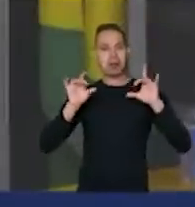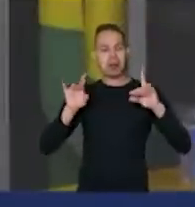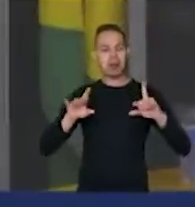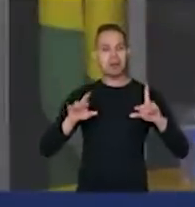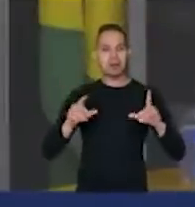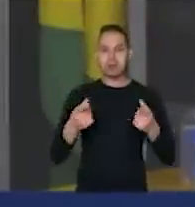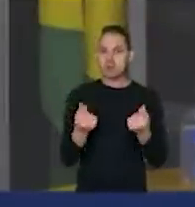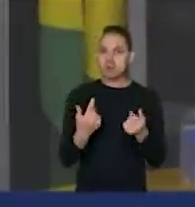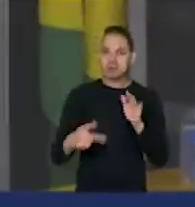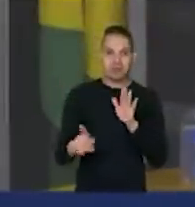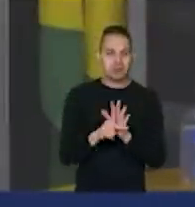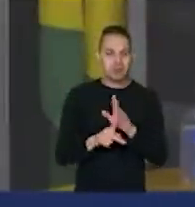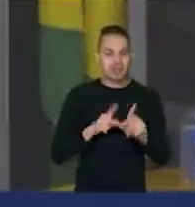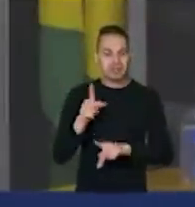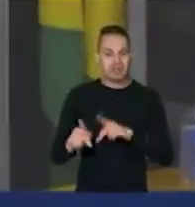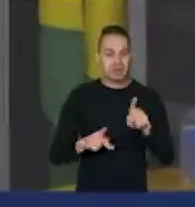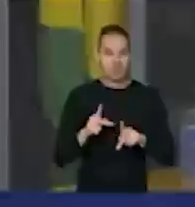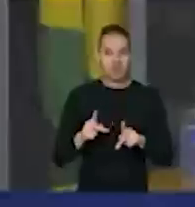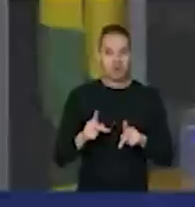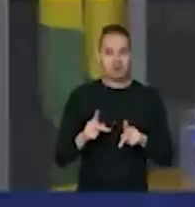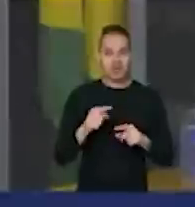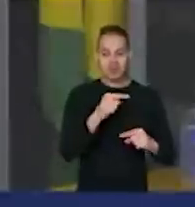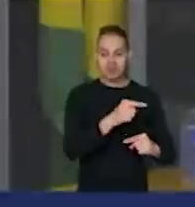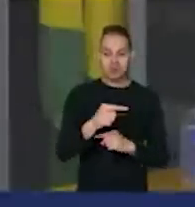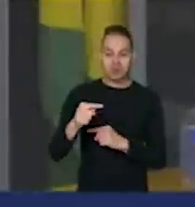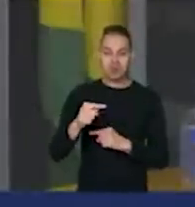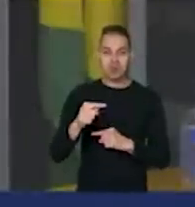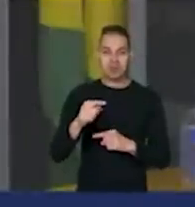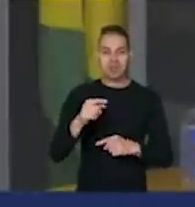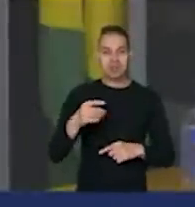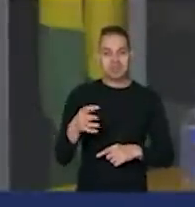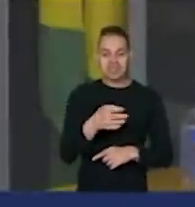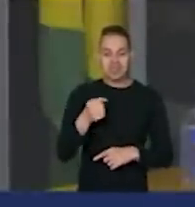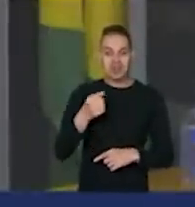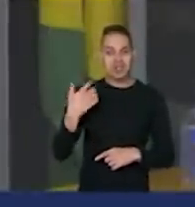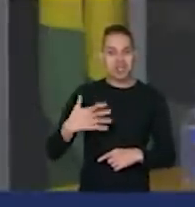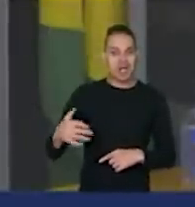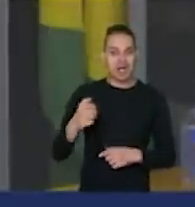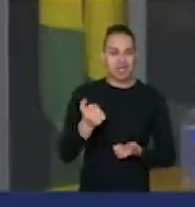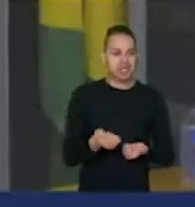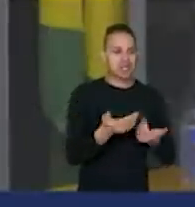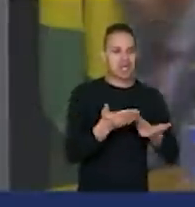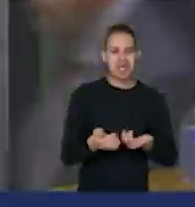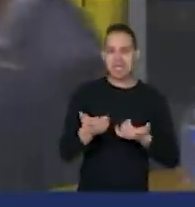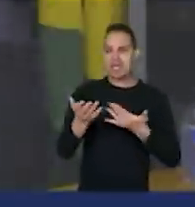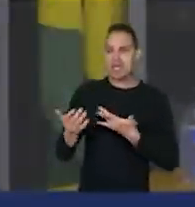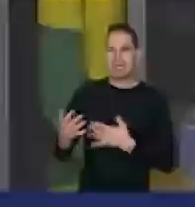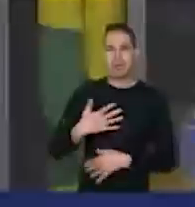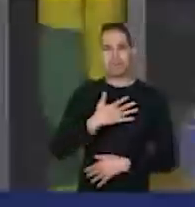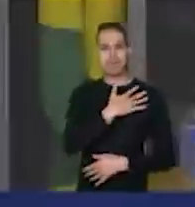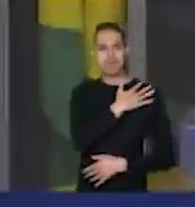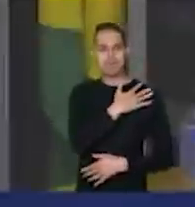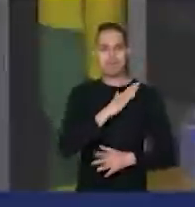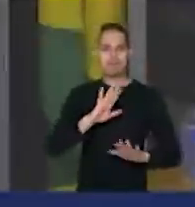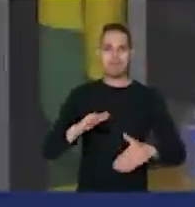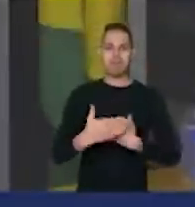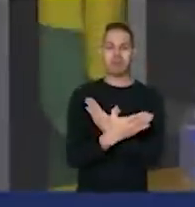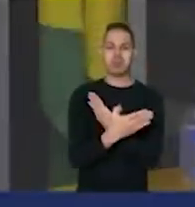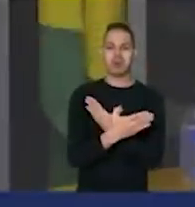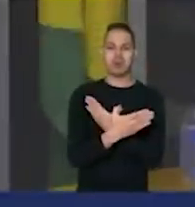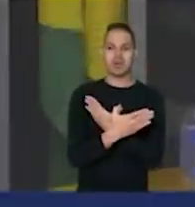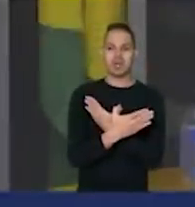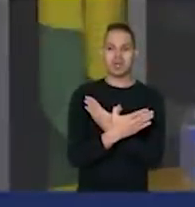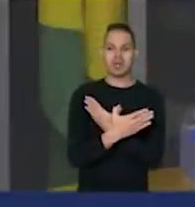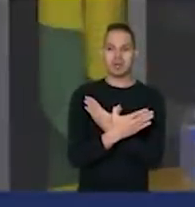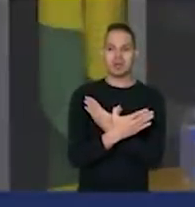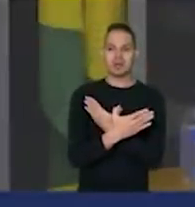Dos 400 Skol Beats para generais das Forças Armadas. Mas nem um bom gosto o general tem